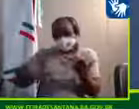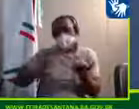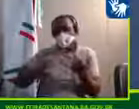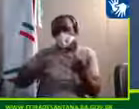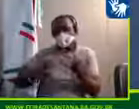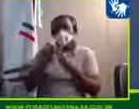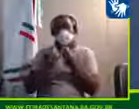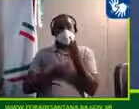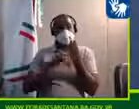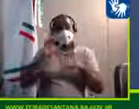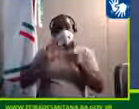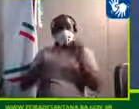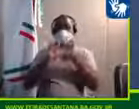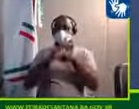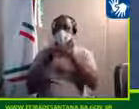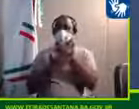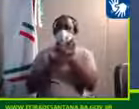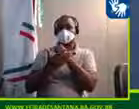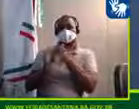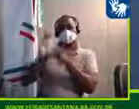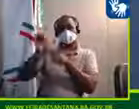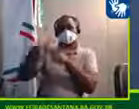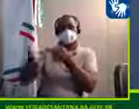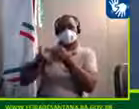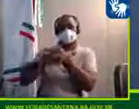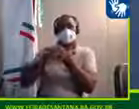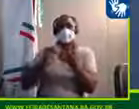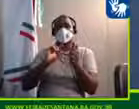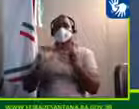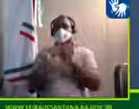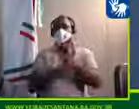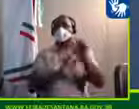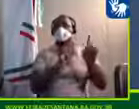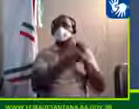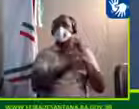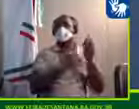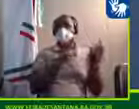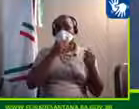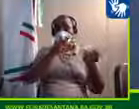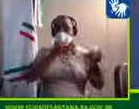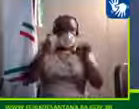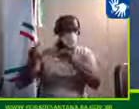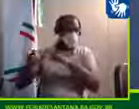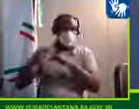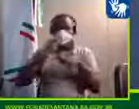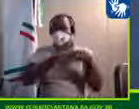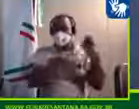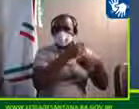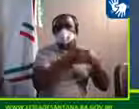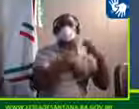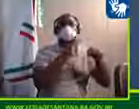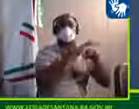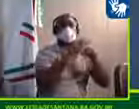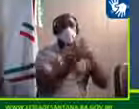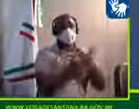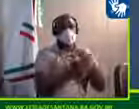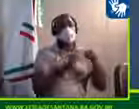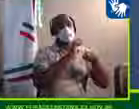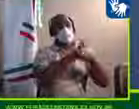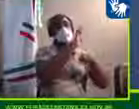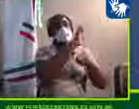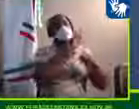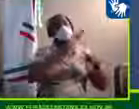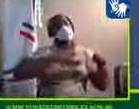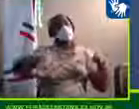ter algum tipo dessa doença. Dos lugares que você está falando, existem a presença de coronavírus em todas, portanto, os